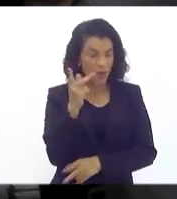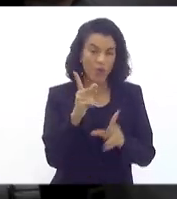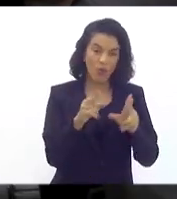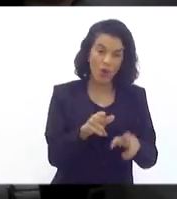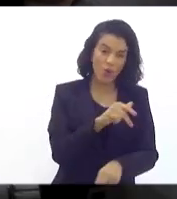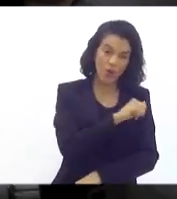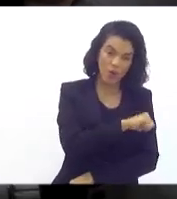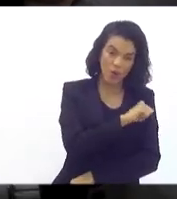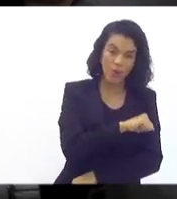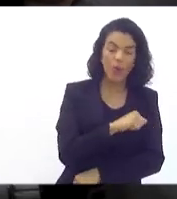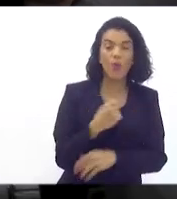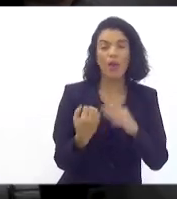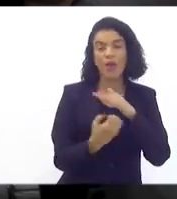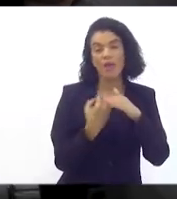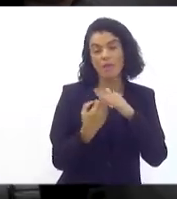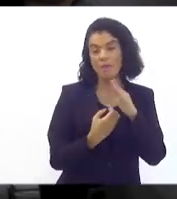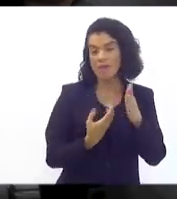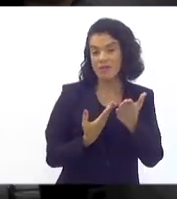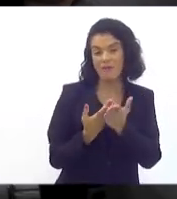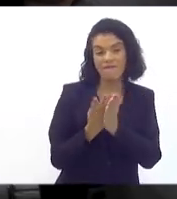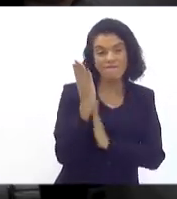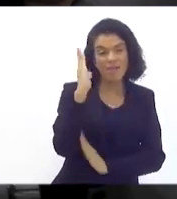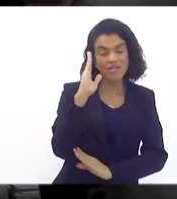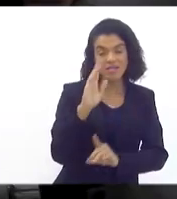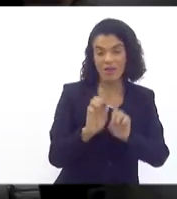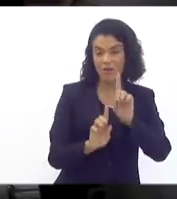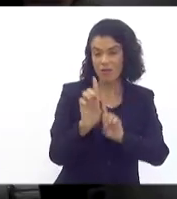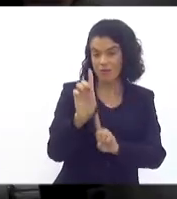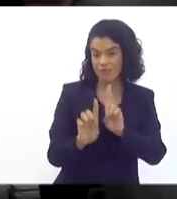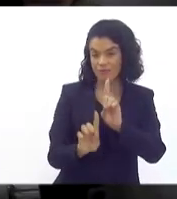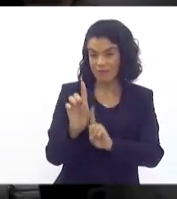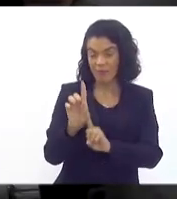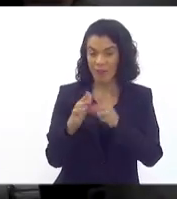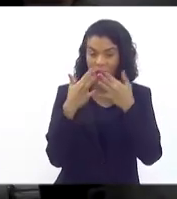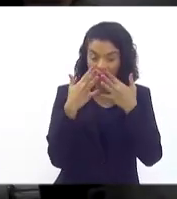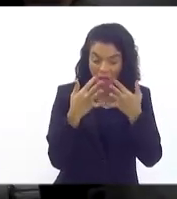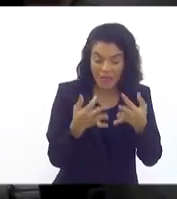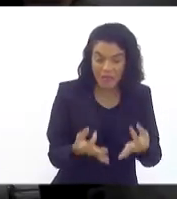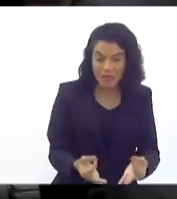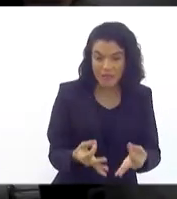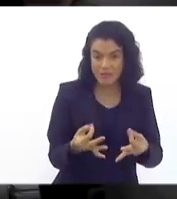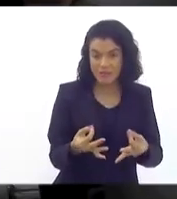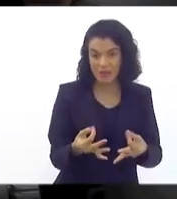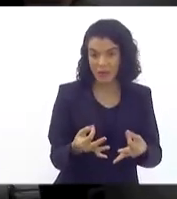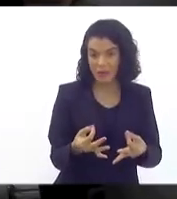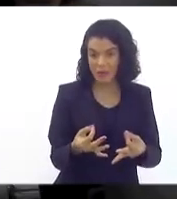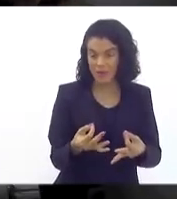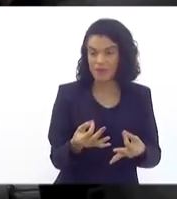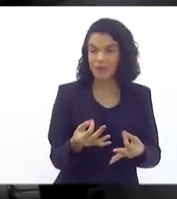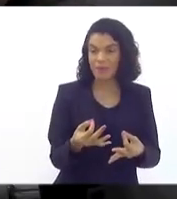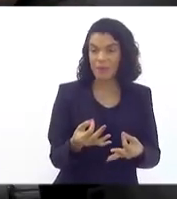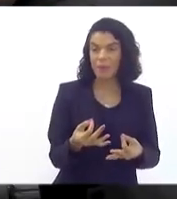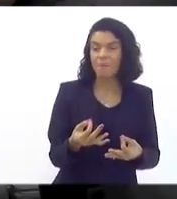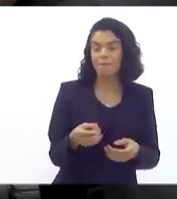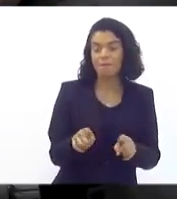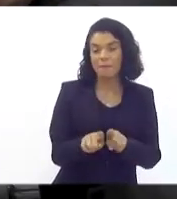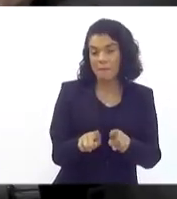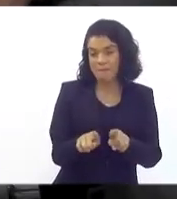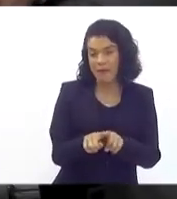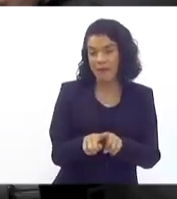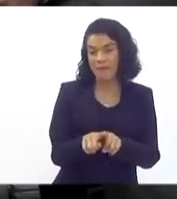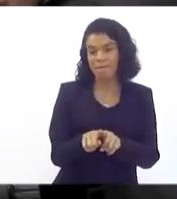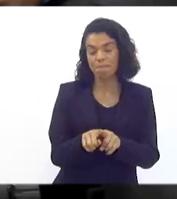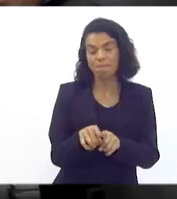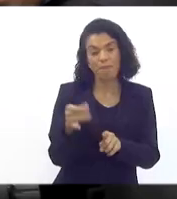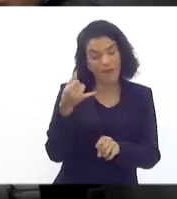Janeiro uma concessionária que venceu um processo e nós temos que ter muito cuidado muita atenção para não ferir para não para